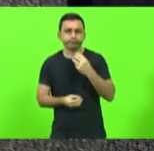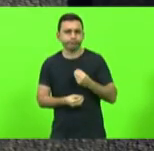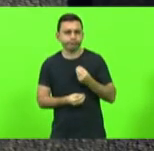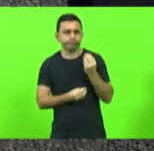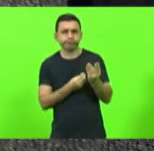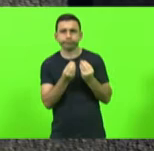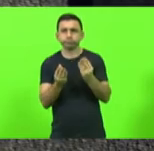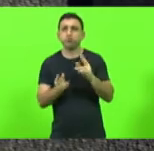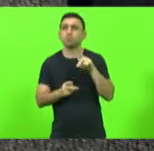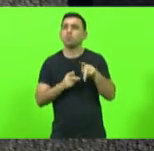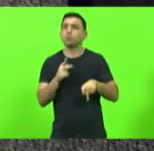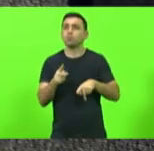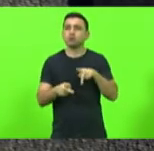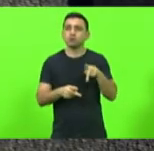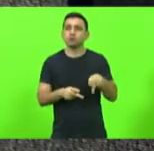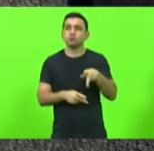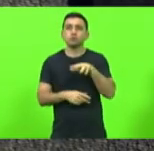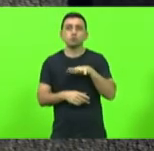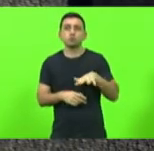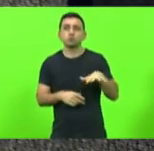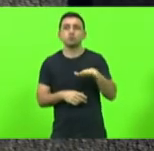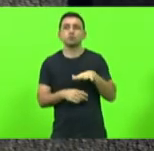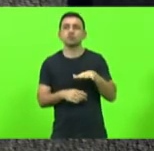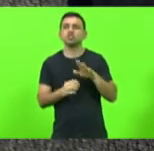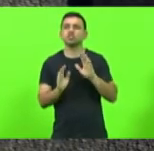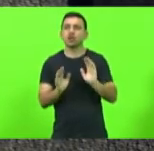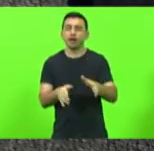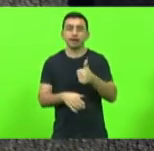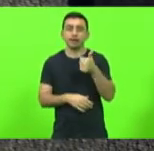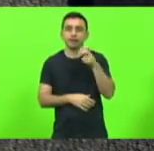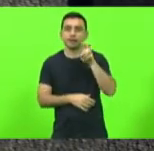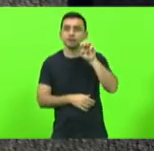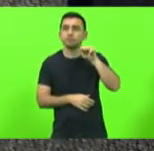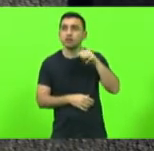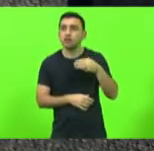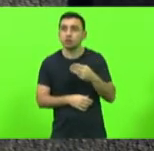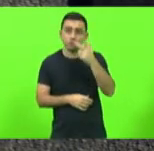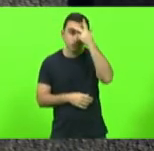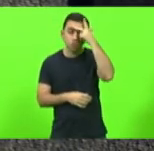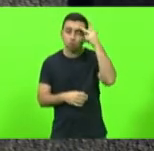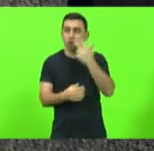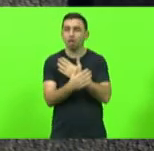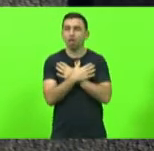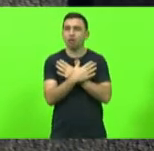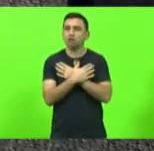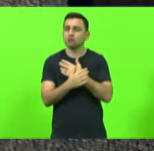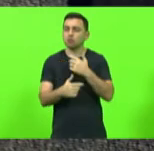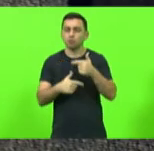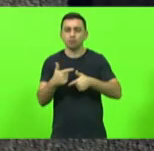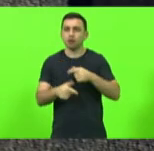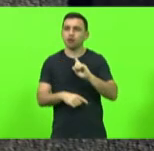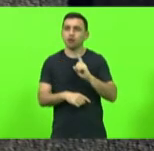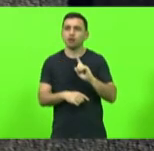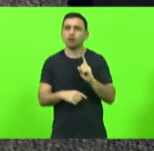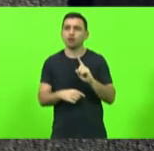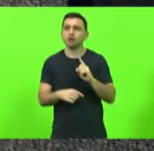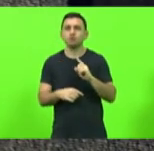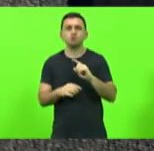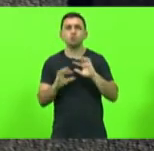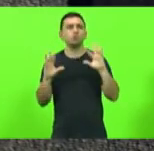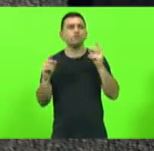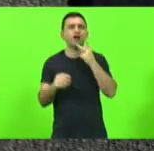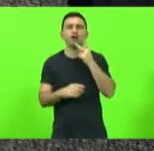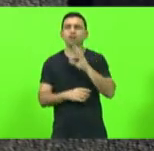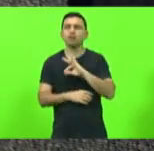uma população que está mais de 15 milhões de desempregados, desassistidos, e ninguém fala nada. Ninguém